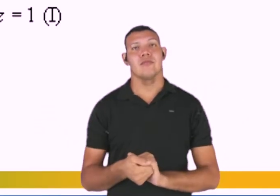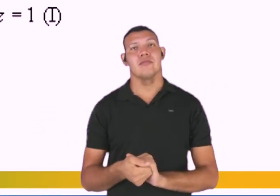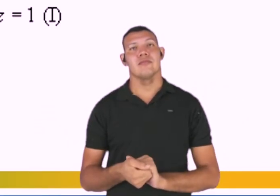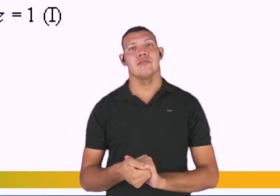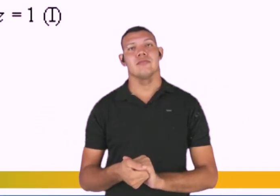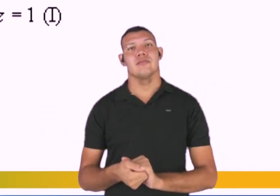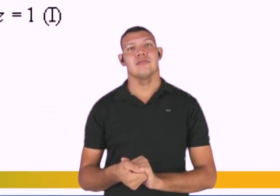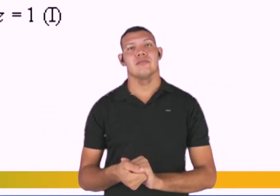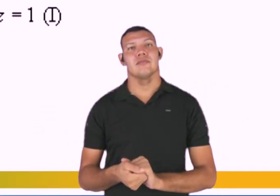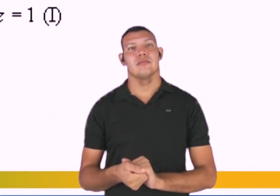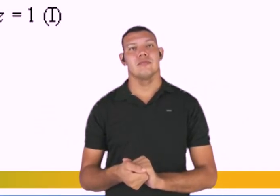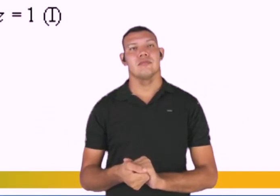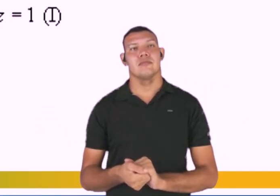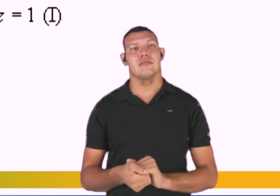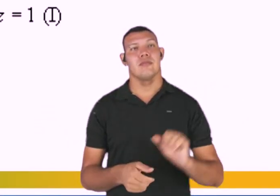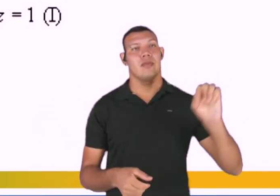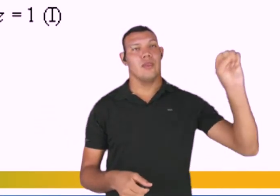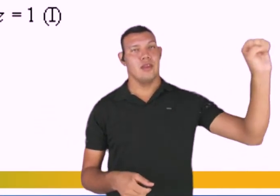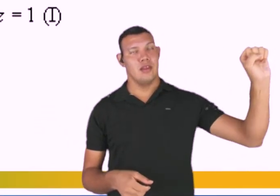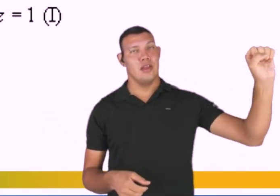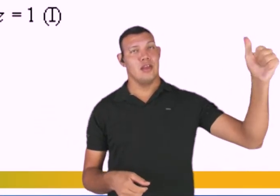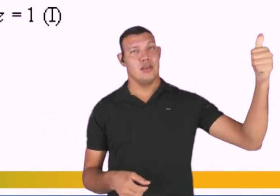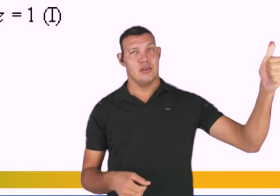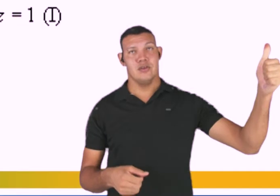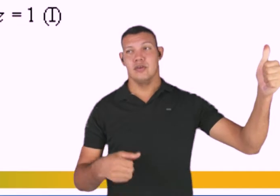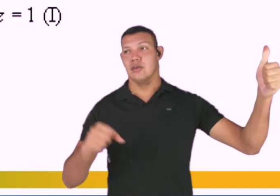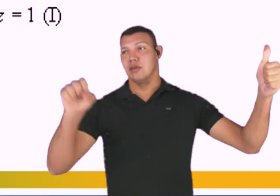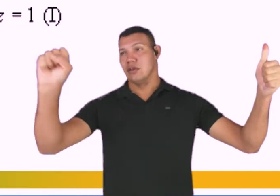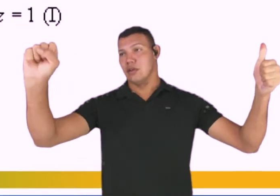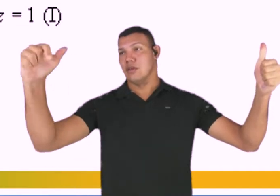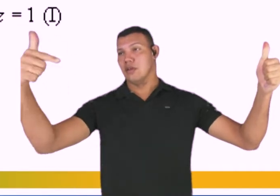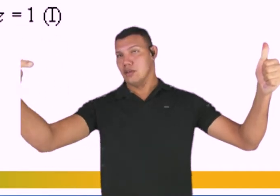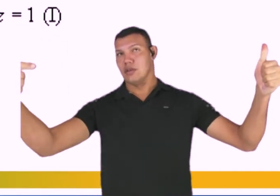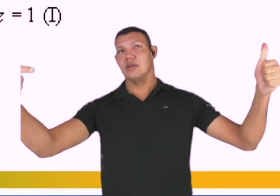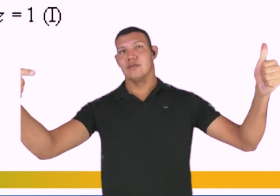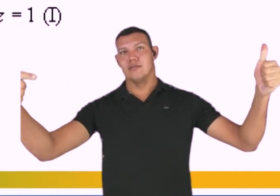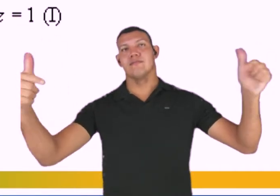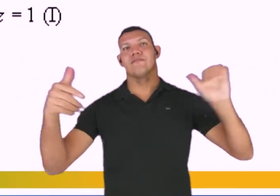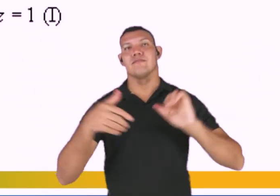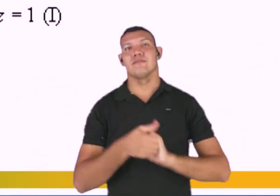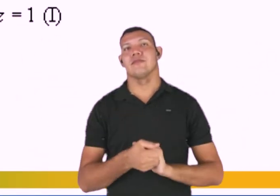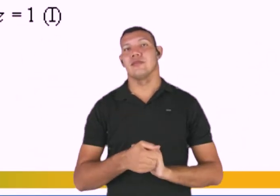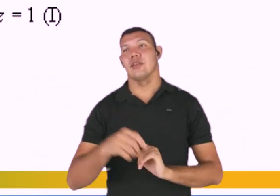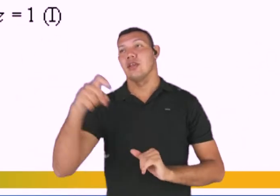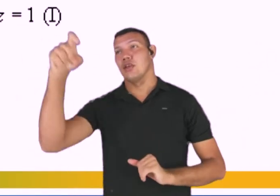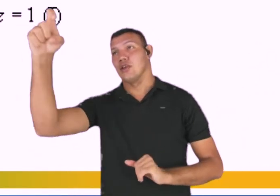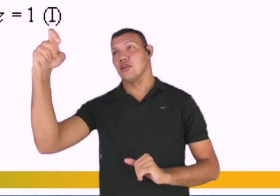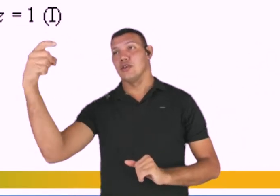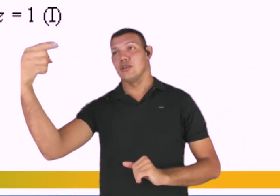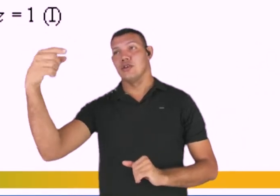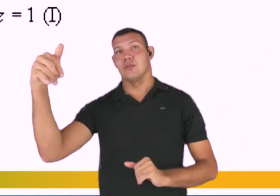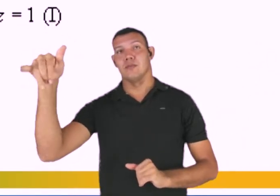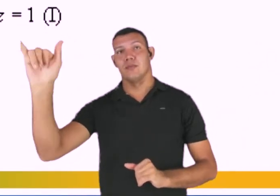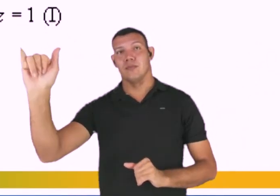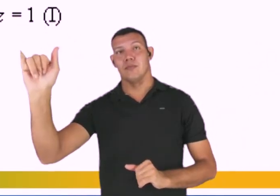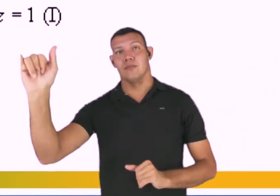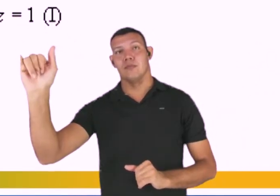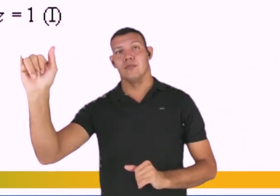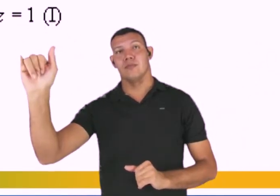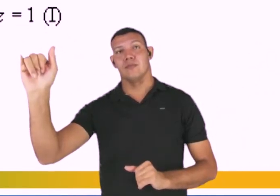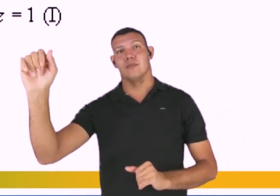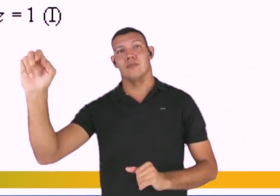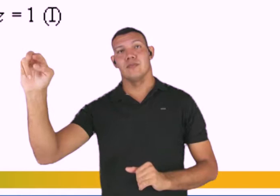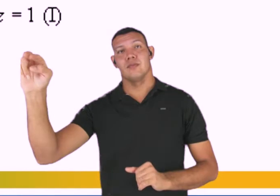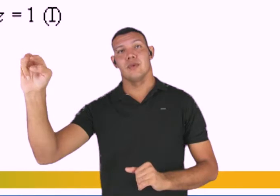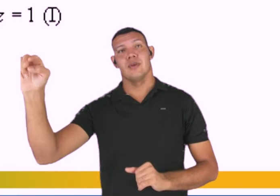caso, o meu S2 foi para cima, x menos 2 igual a 3. A terceira